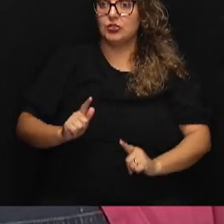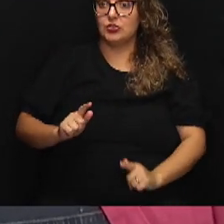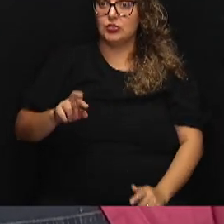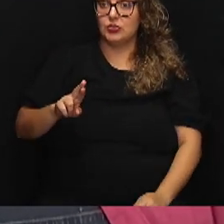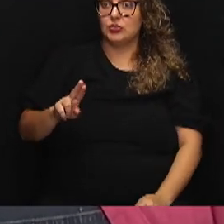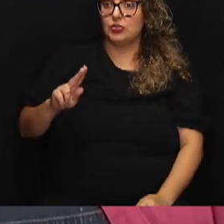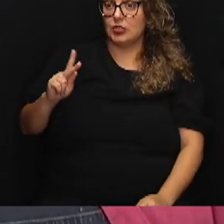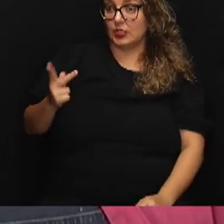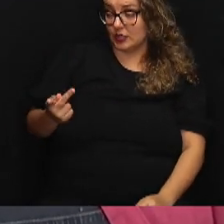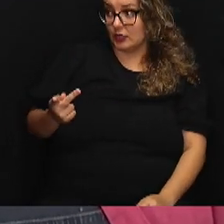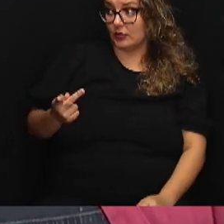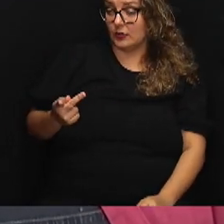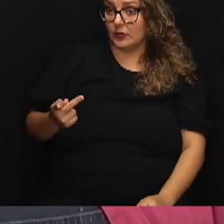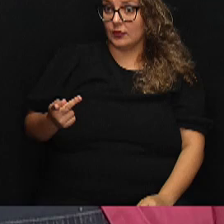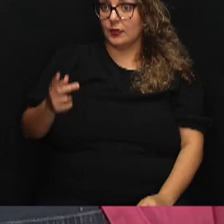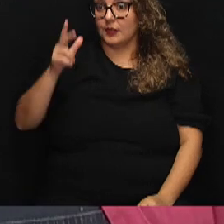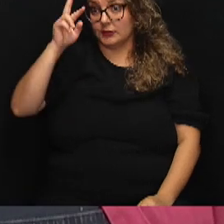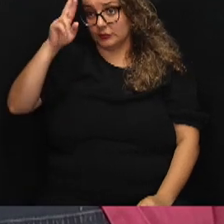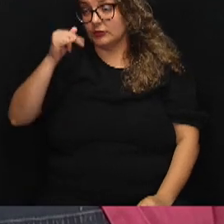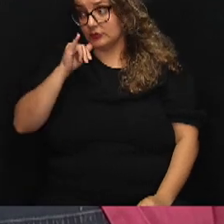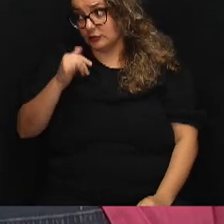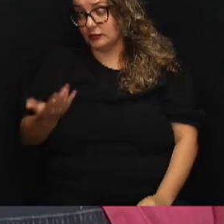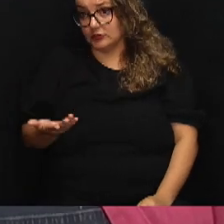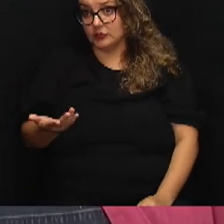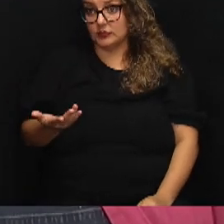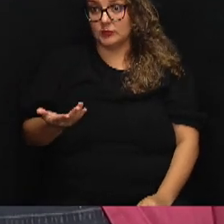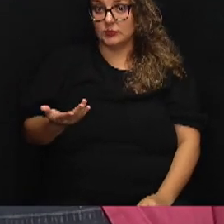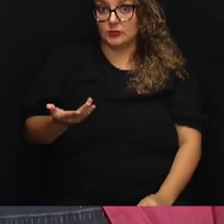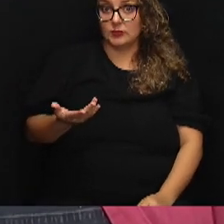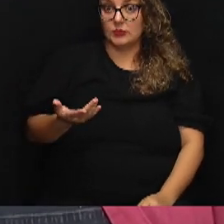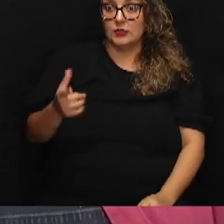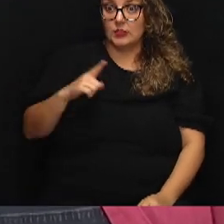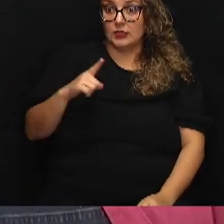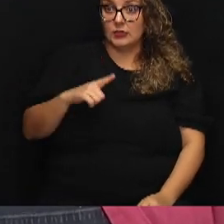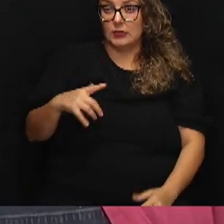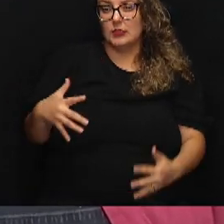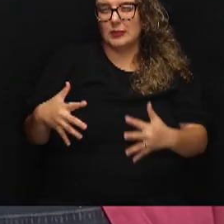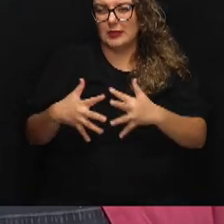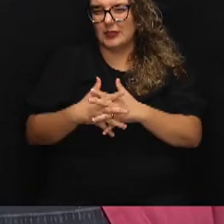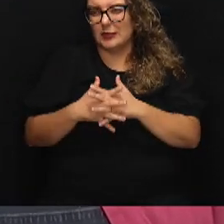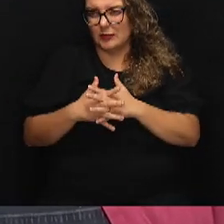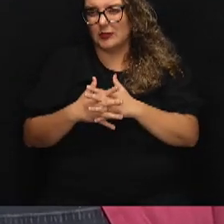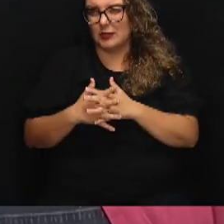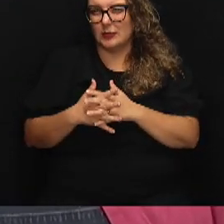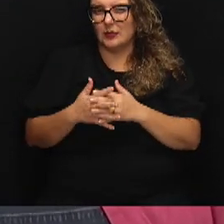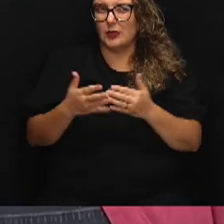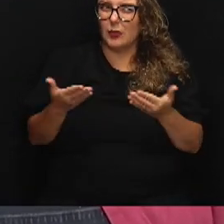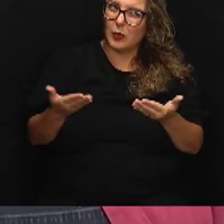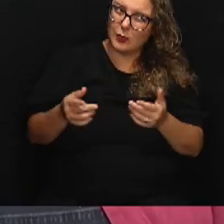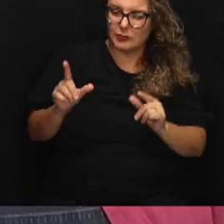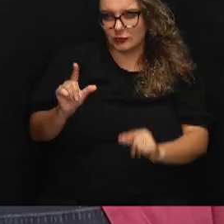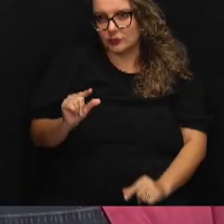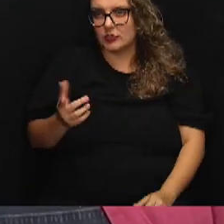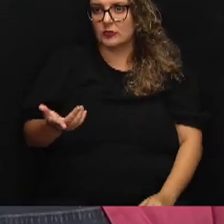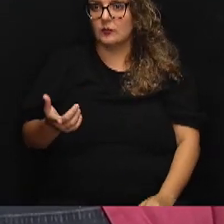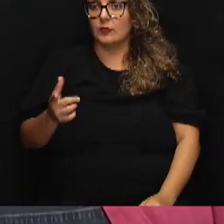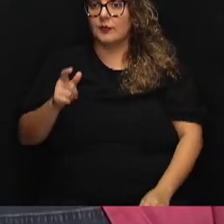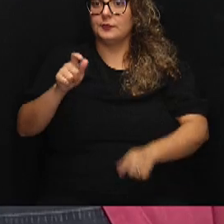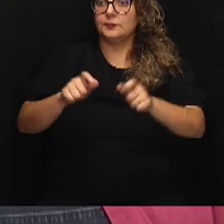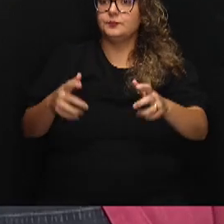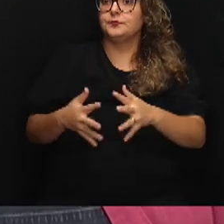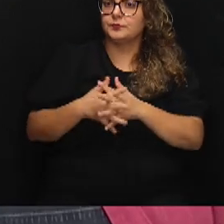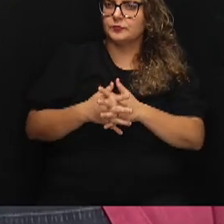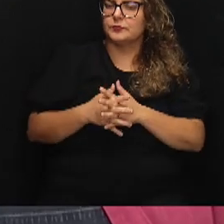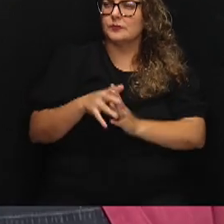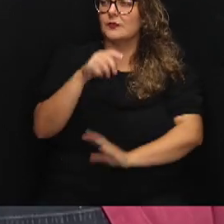recursos humanos. A senhora frisou bem essa parte que existe uma confusão, né? Existia, né? Hoje menos, mas as pessoas confundiam.